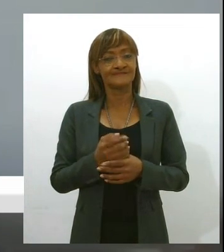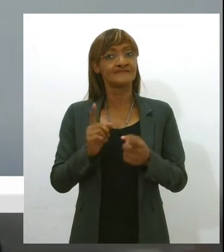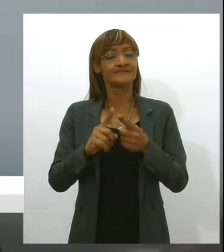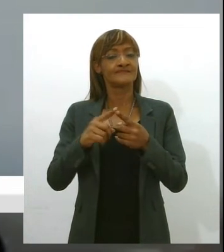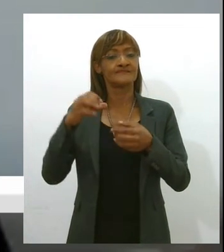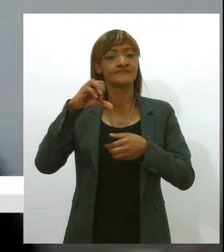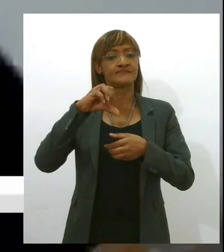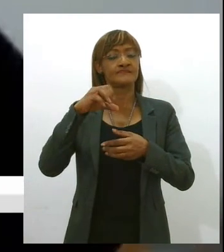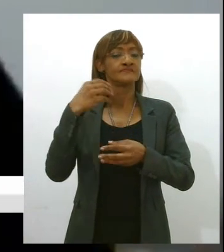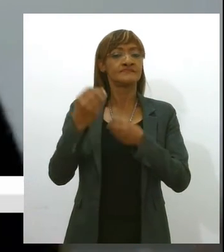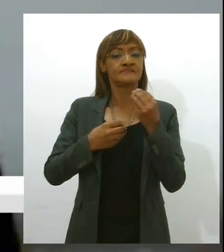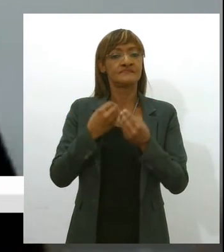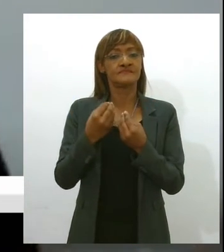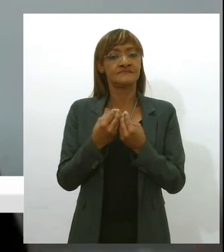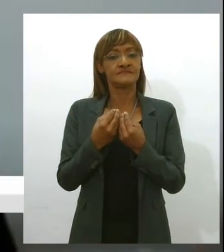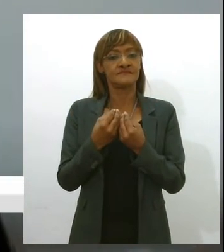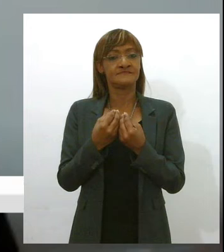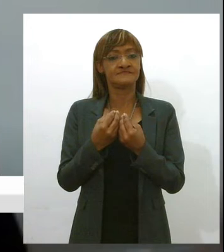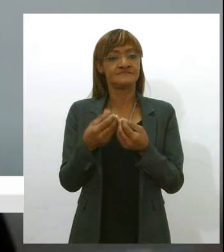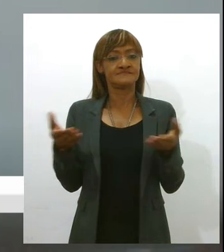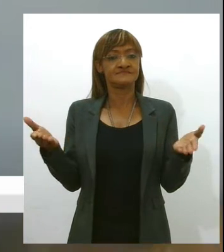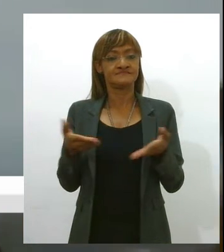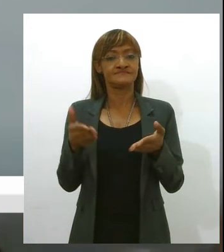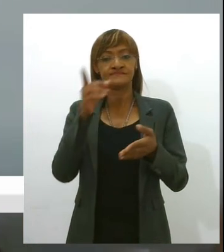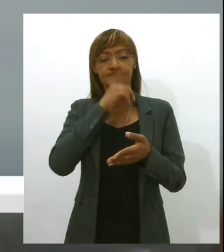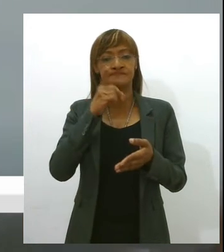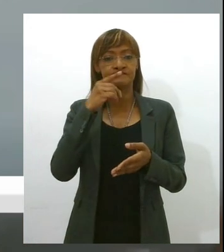gente passou agora domingo retrasado pelo Dia dos Pais,